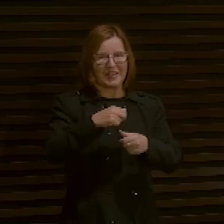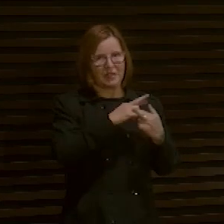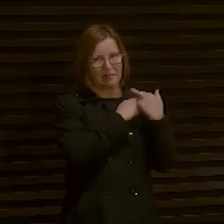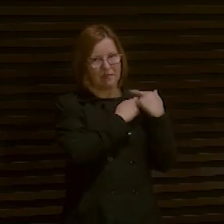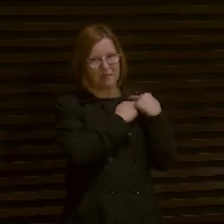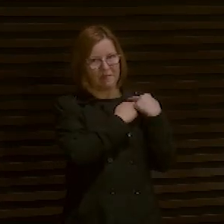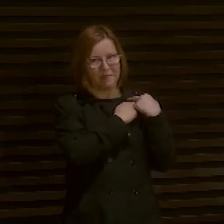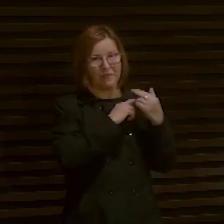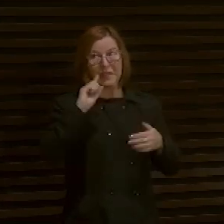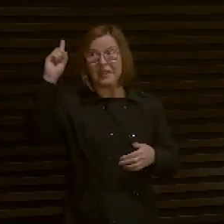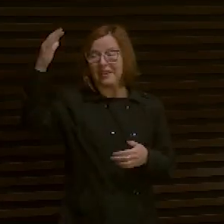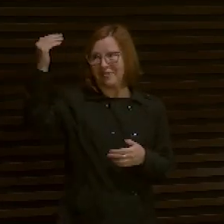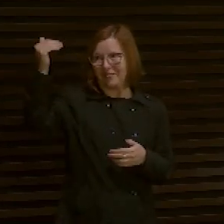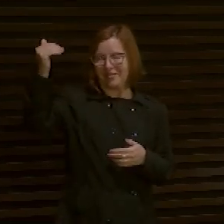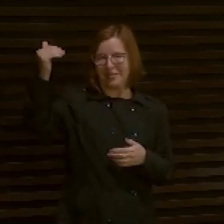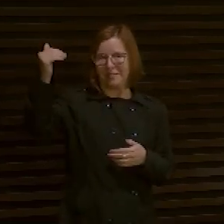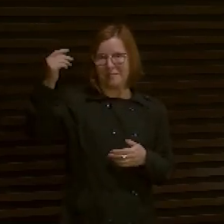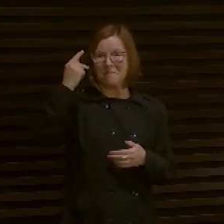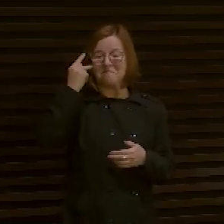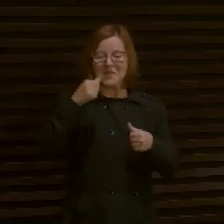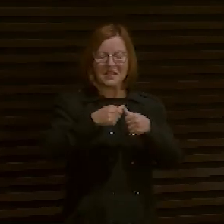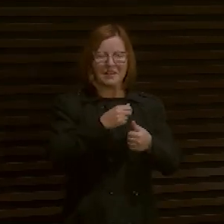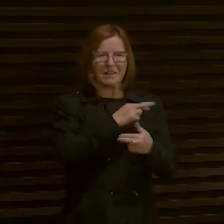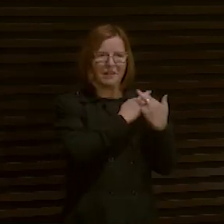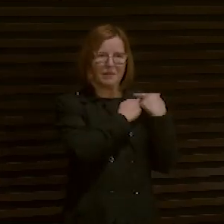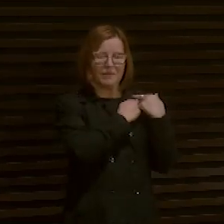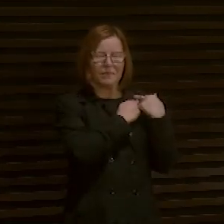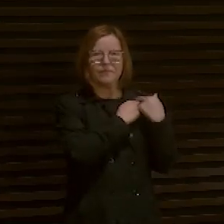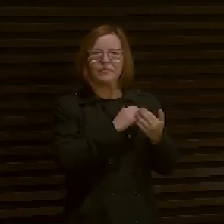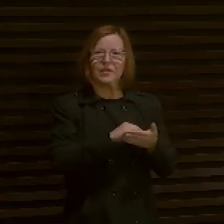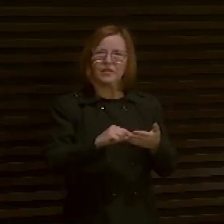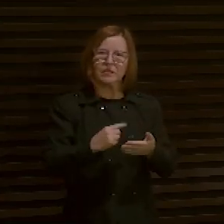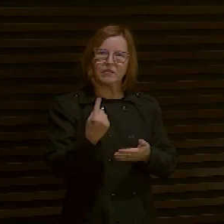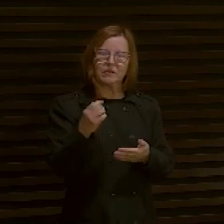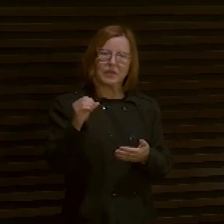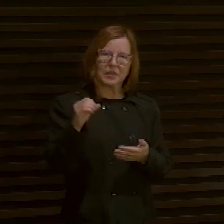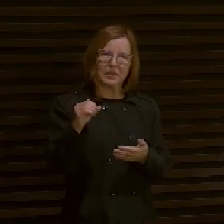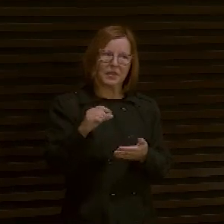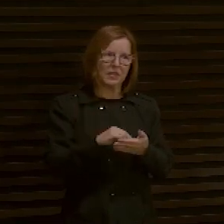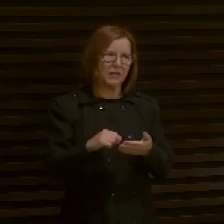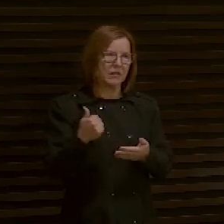Ele nos chama a essa responsabilidade. E aí, no versículo 10 e 11,